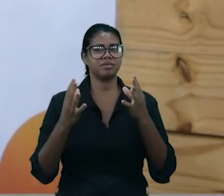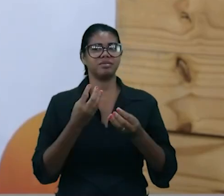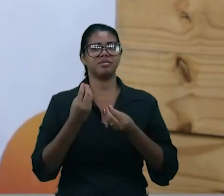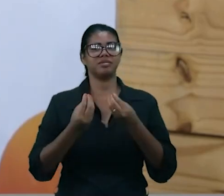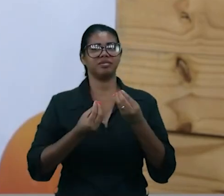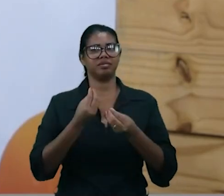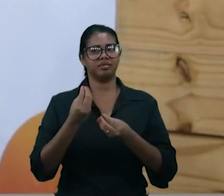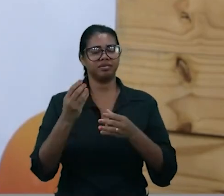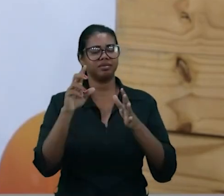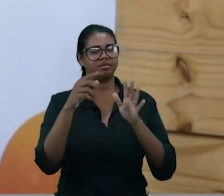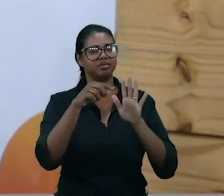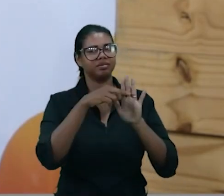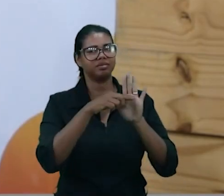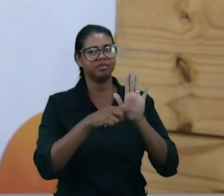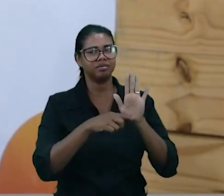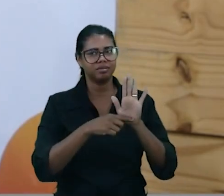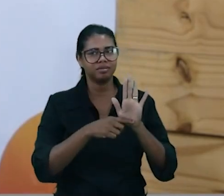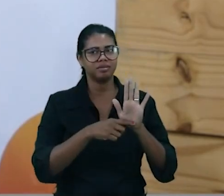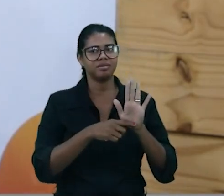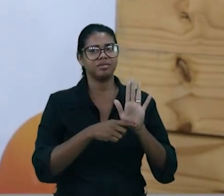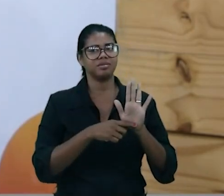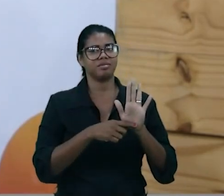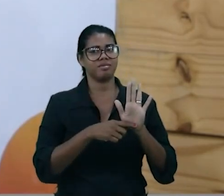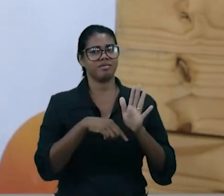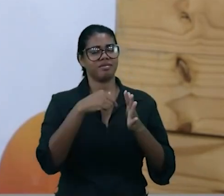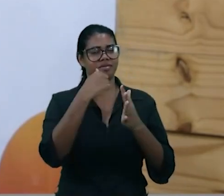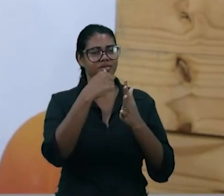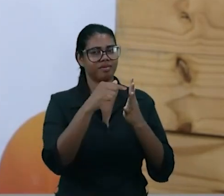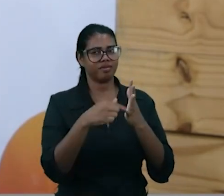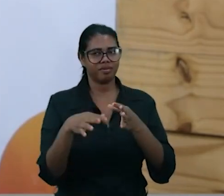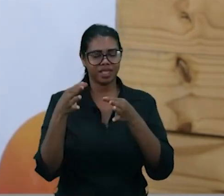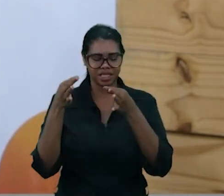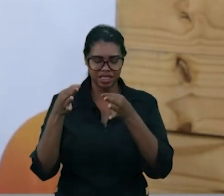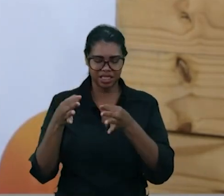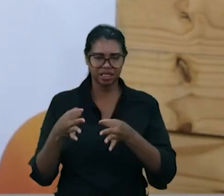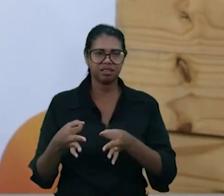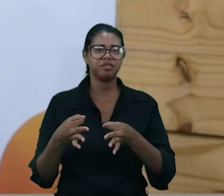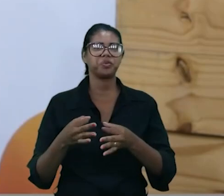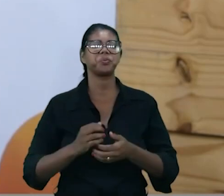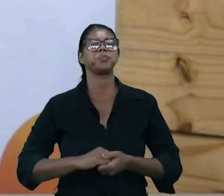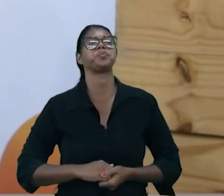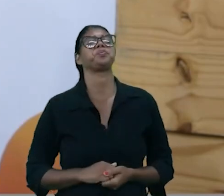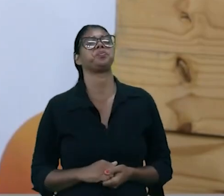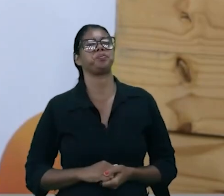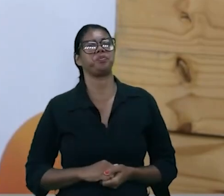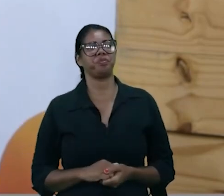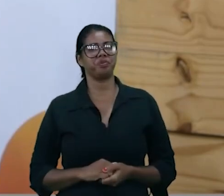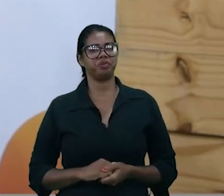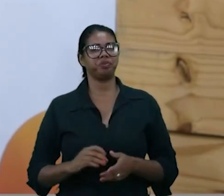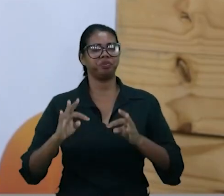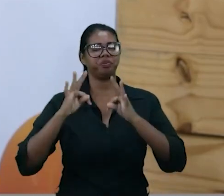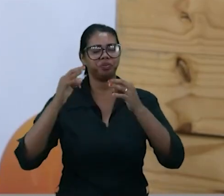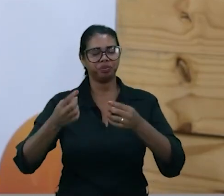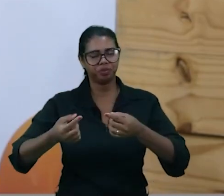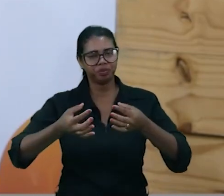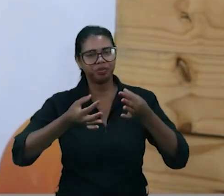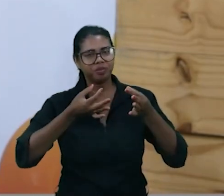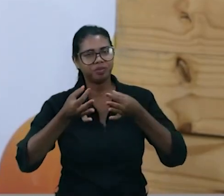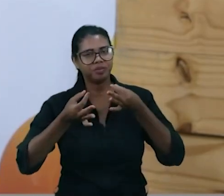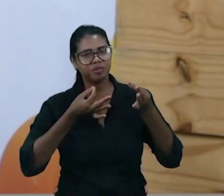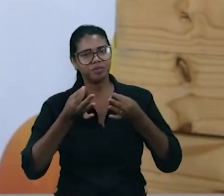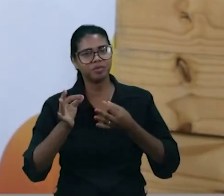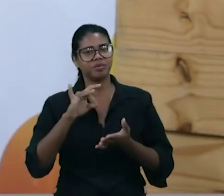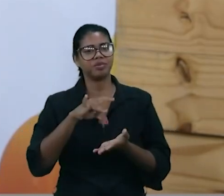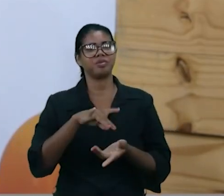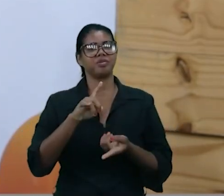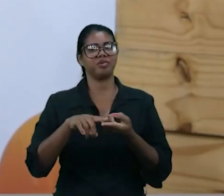da classificação correta, assertiva. E dentro desse discurso havia essa questão